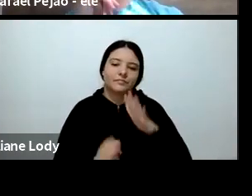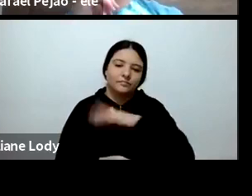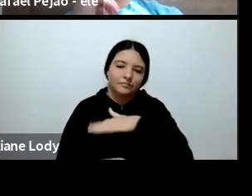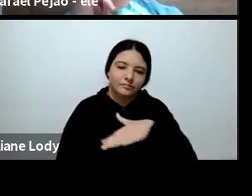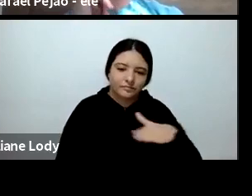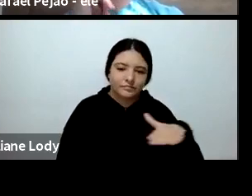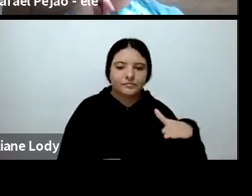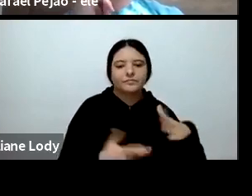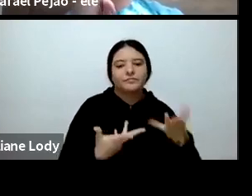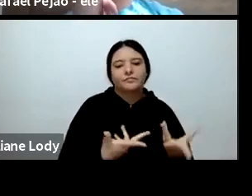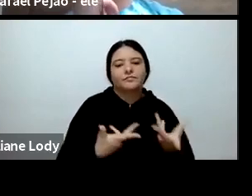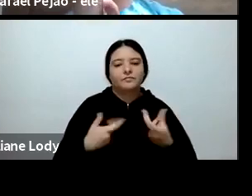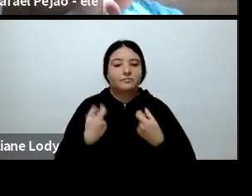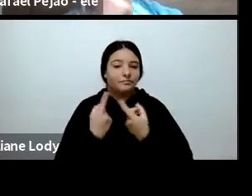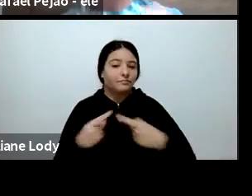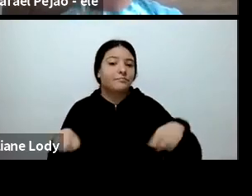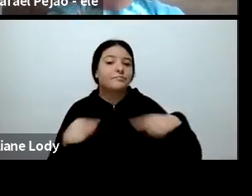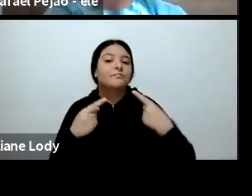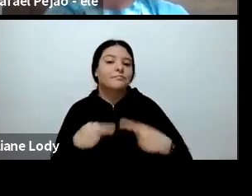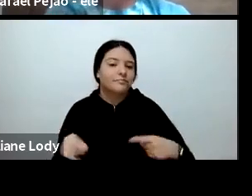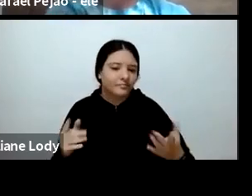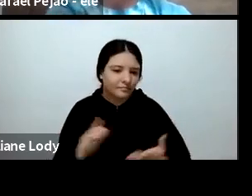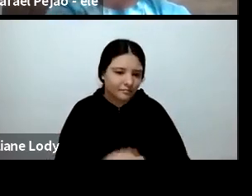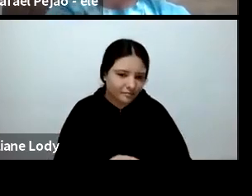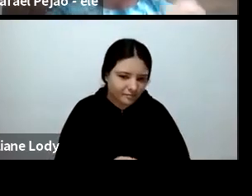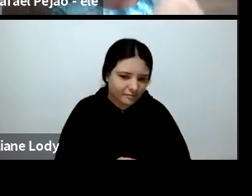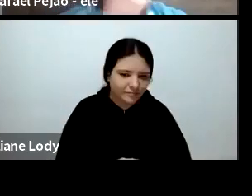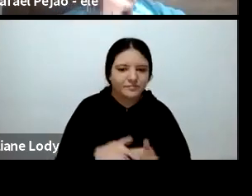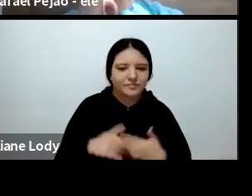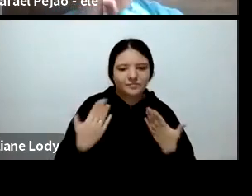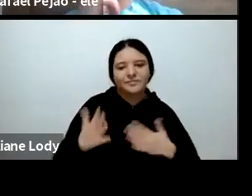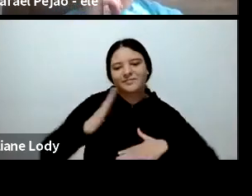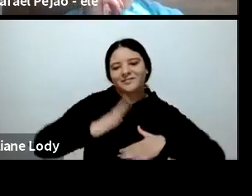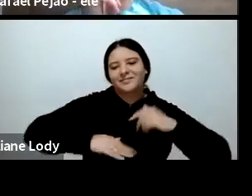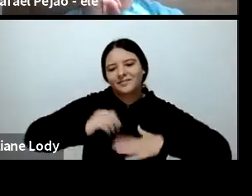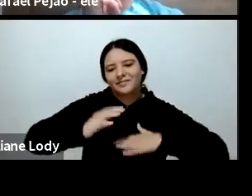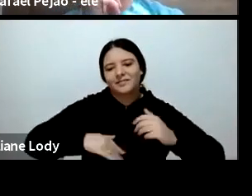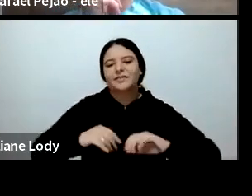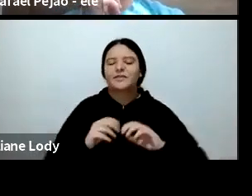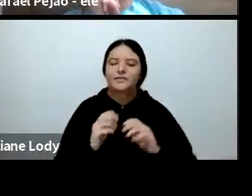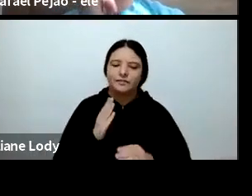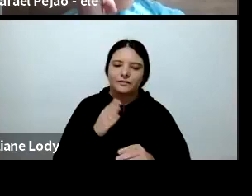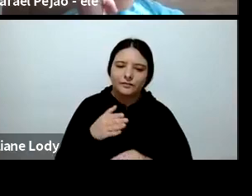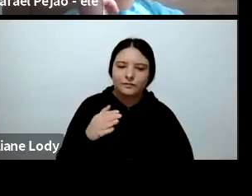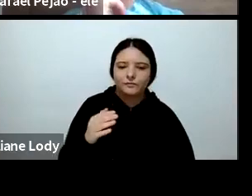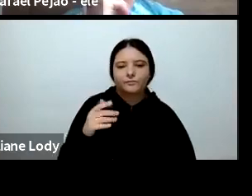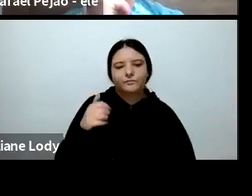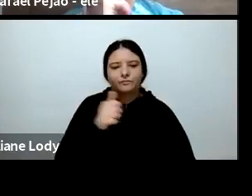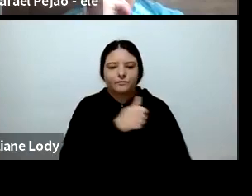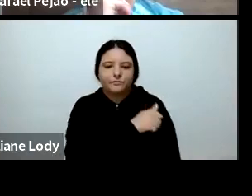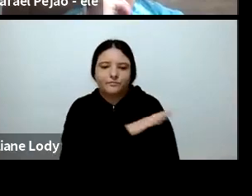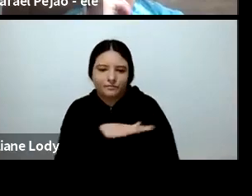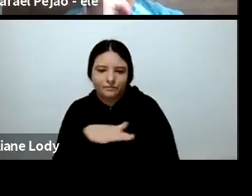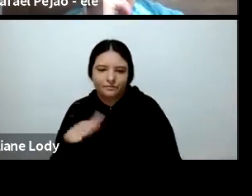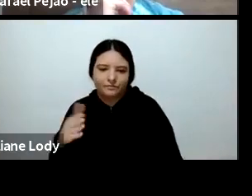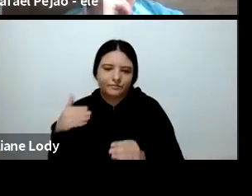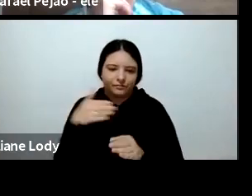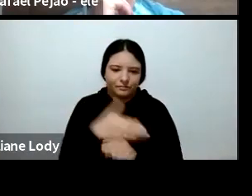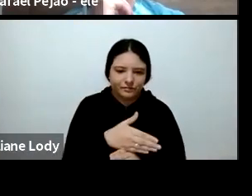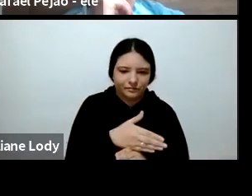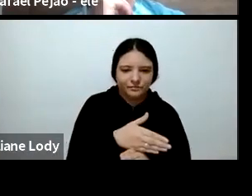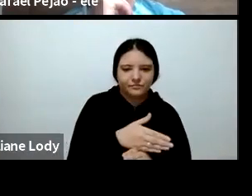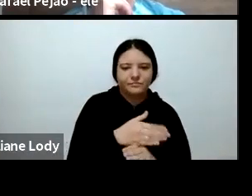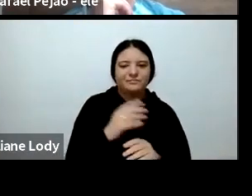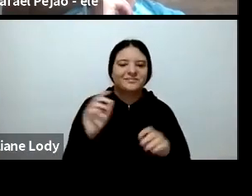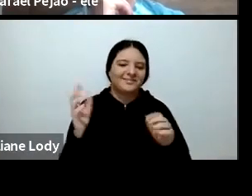com música? E aí virou uma prática. Então, cada criança que entrava, eu estou floreando um pouco, deixando mais